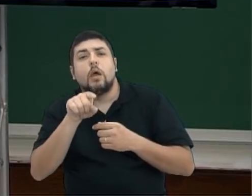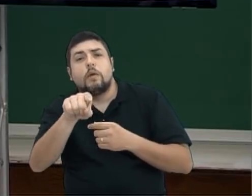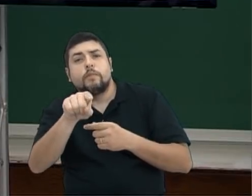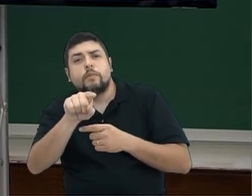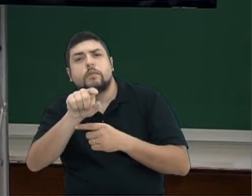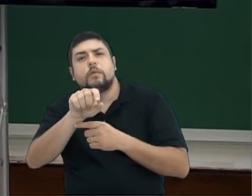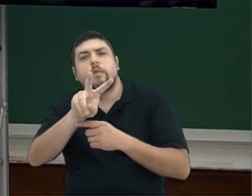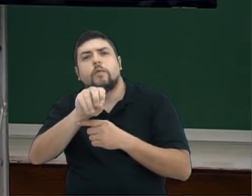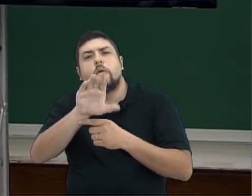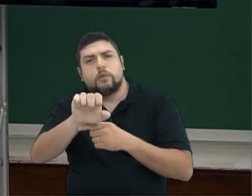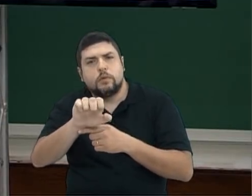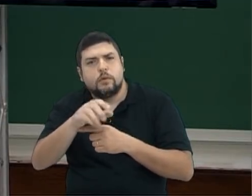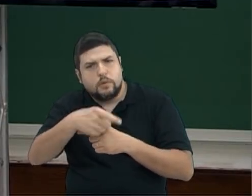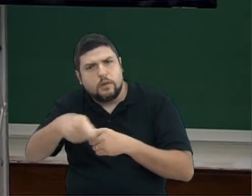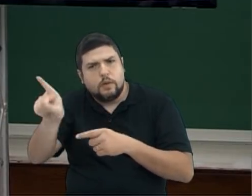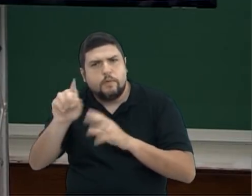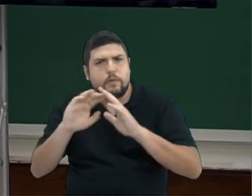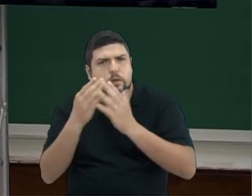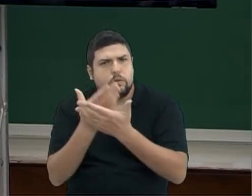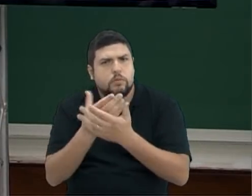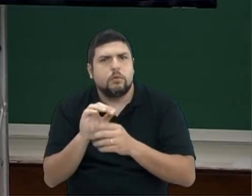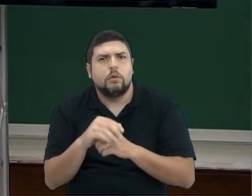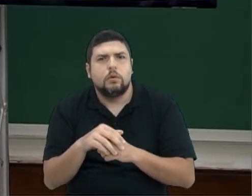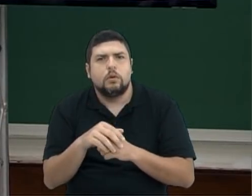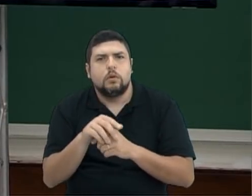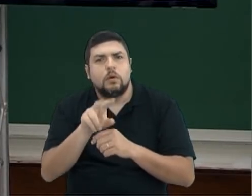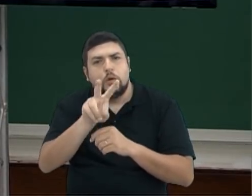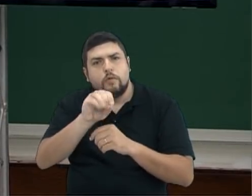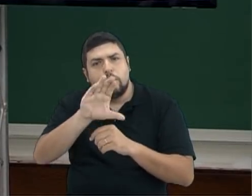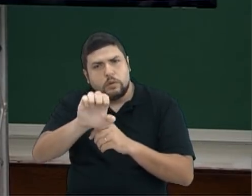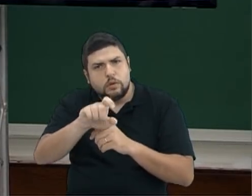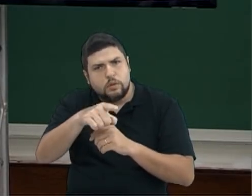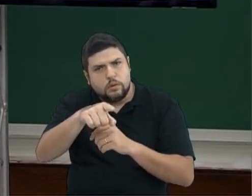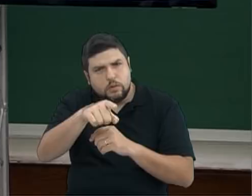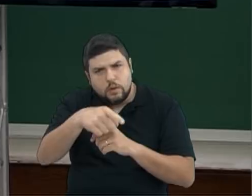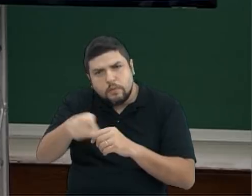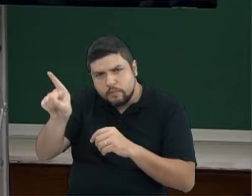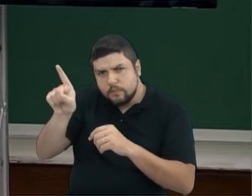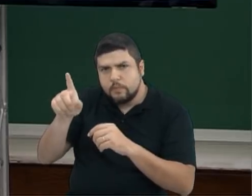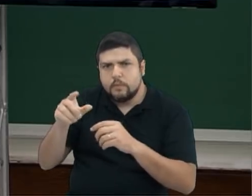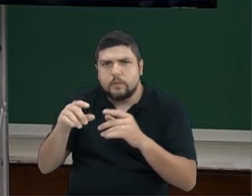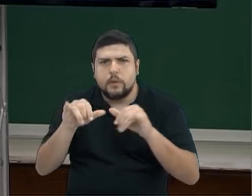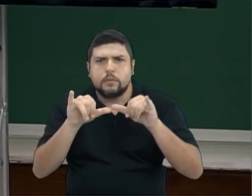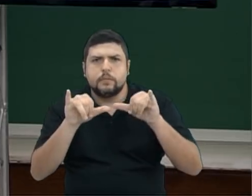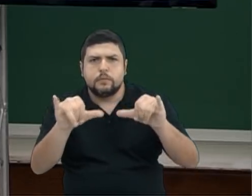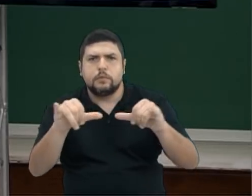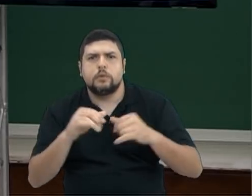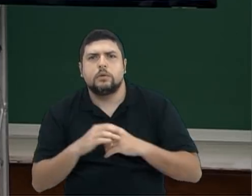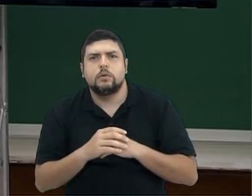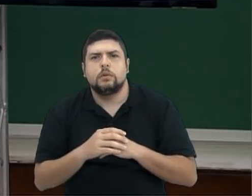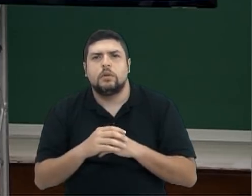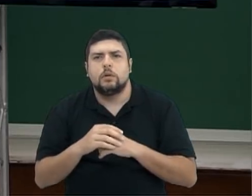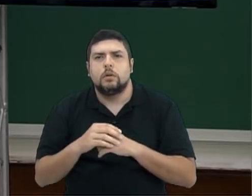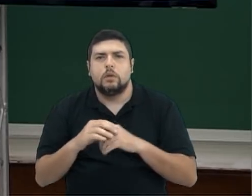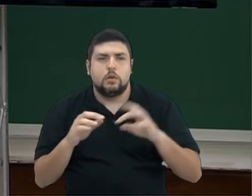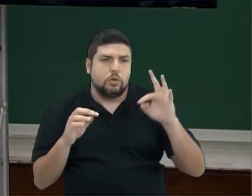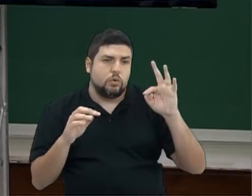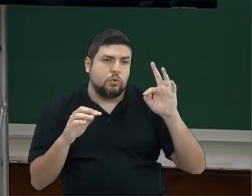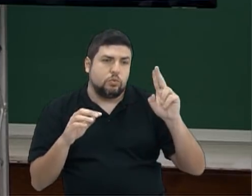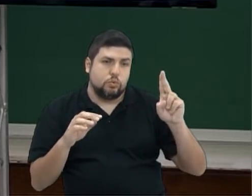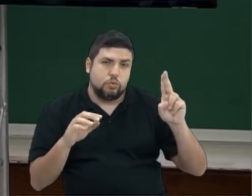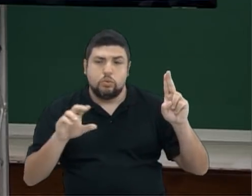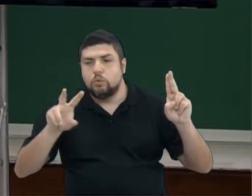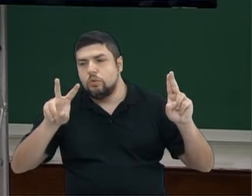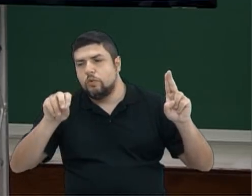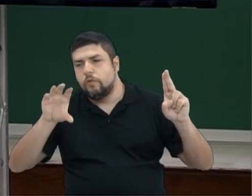hoje? Você vai ao mercado? Né? Então o você, ele substituiu o tu.